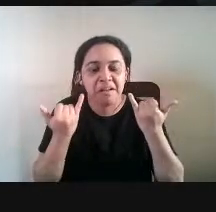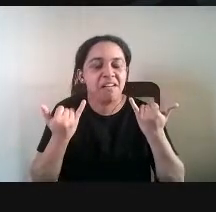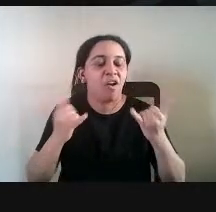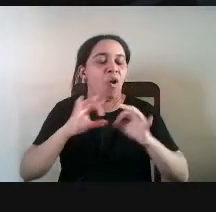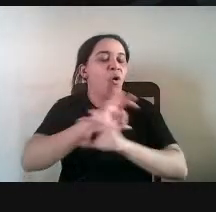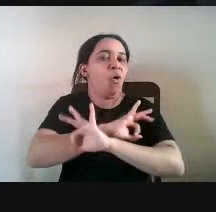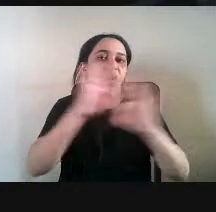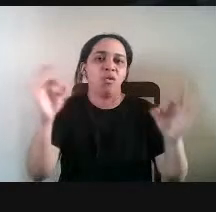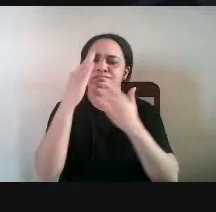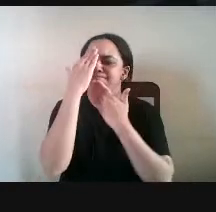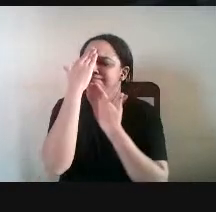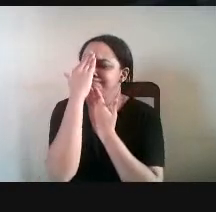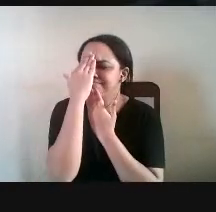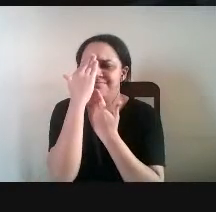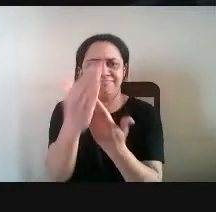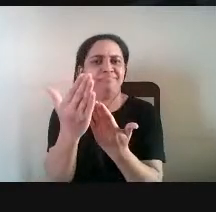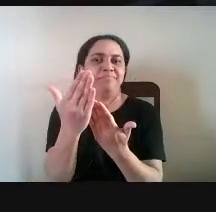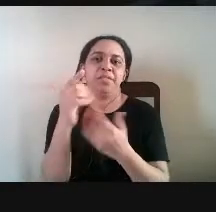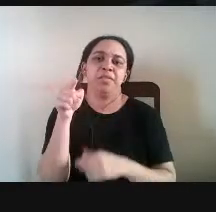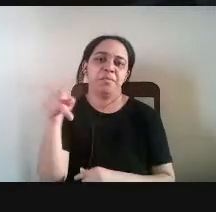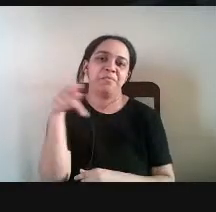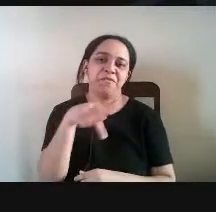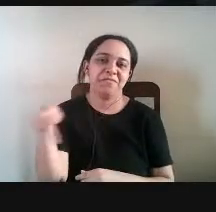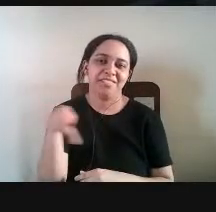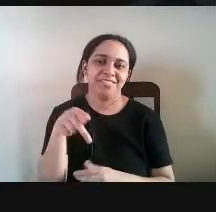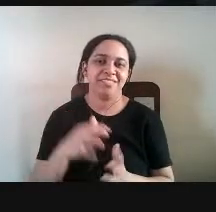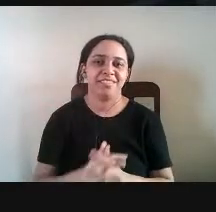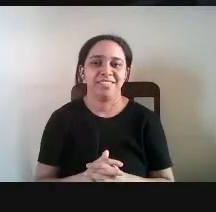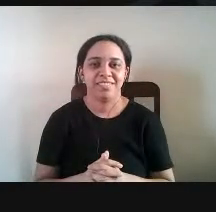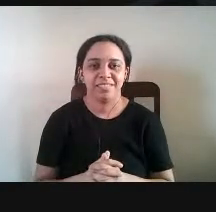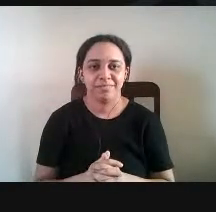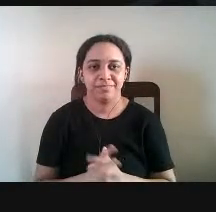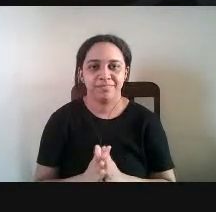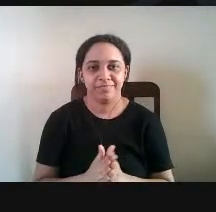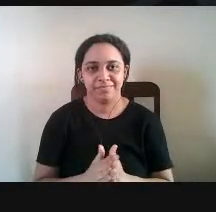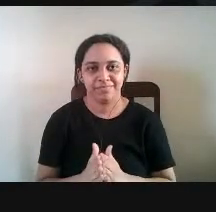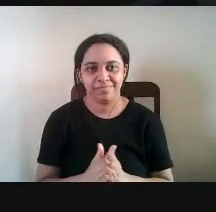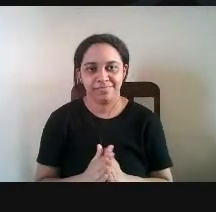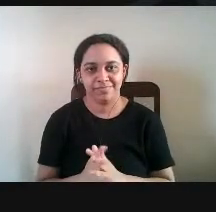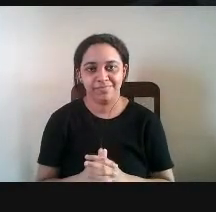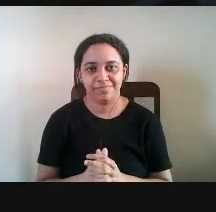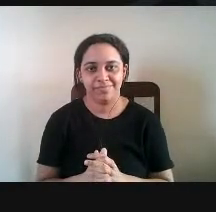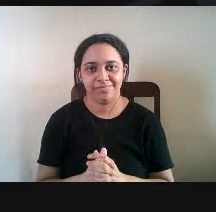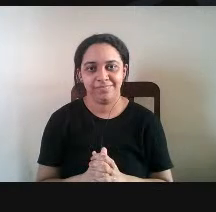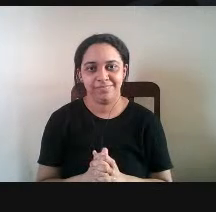temos. Só meus agradecimentos mesmo à professora. Oi, Patrícia. Obrigada, Patrícia.